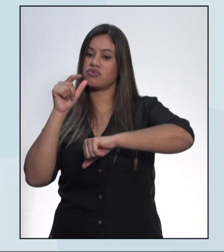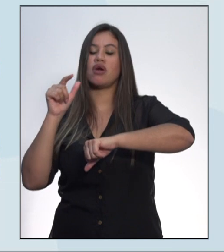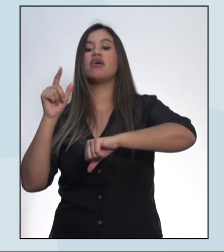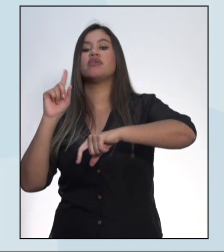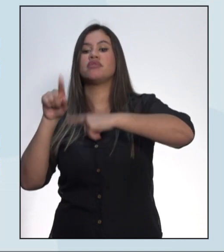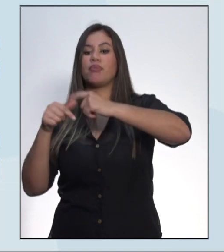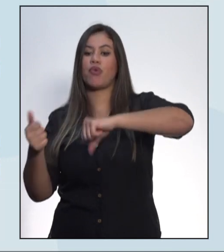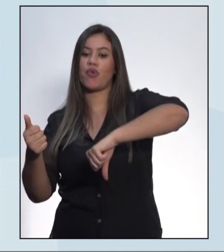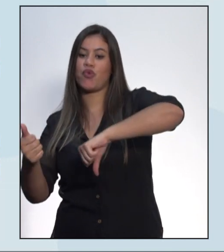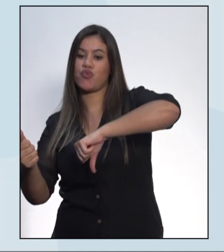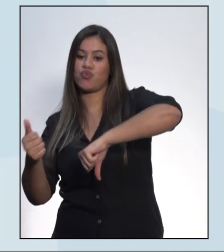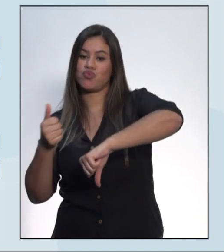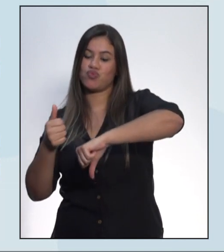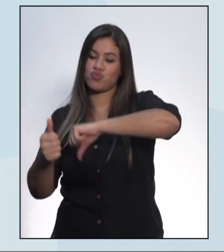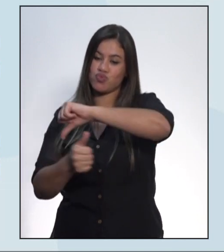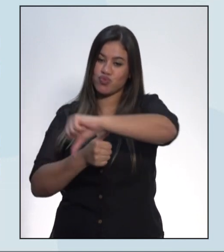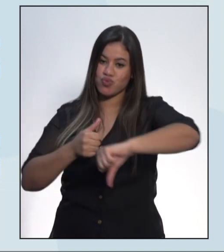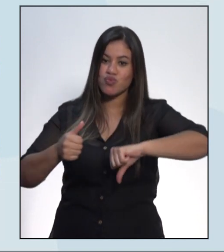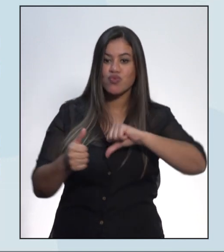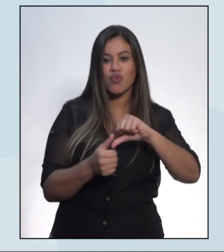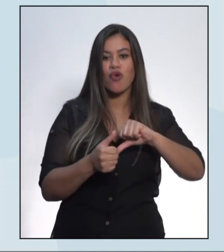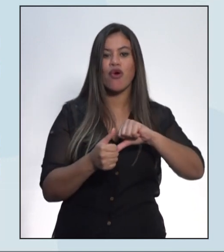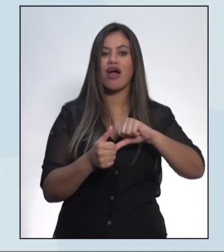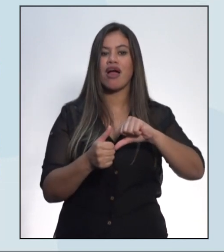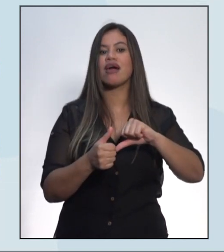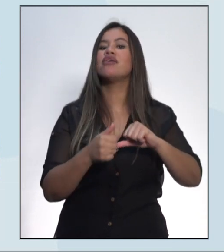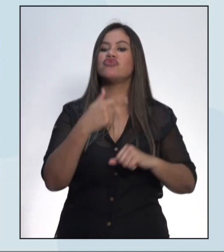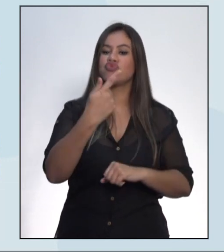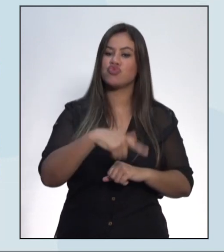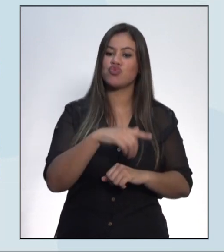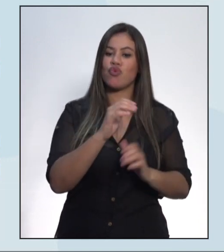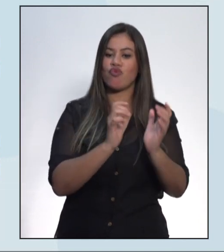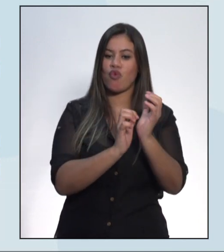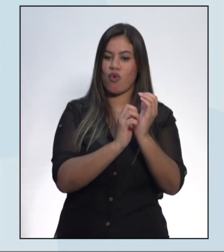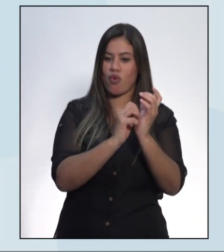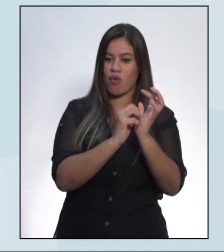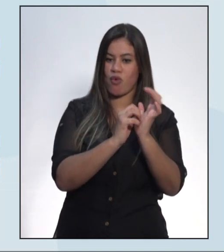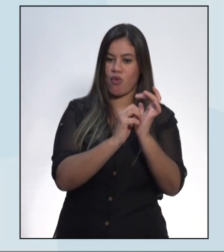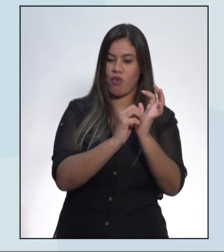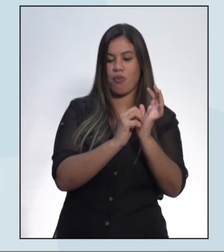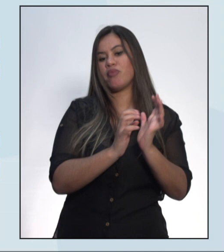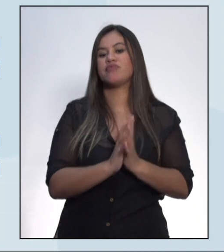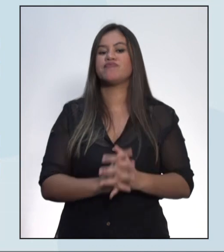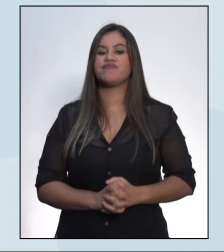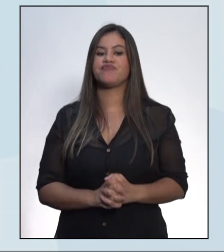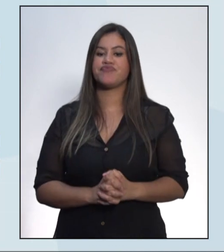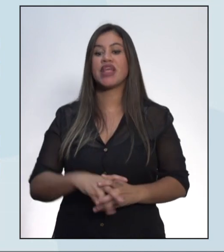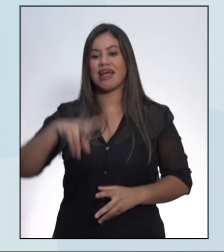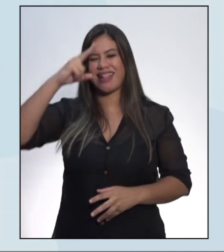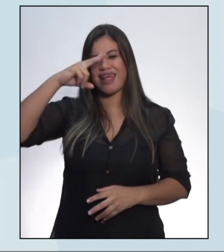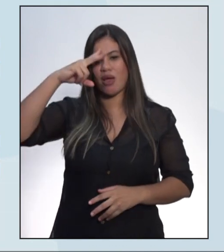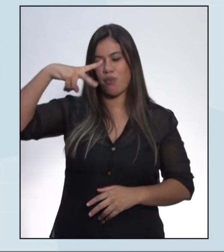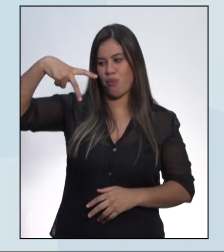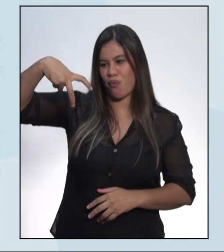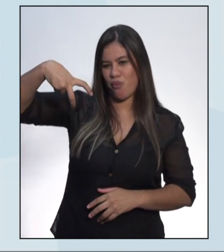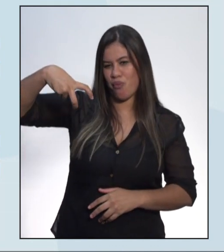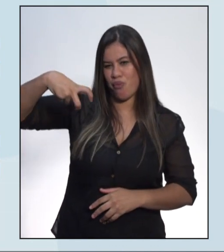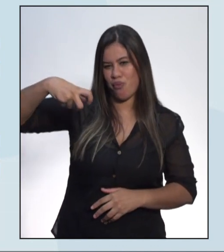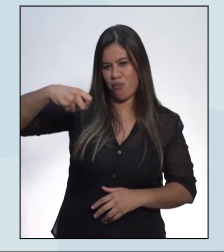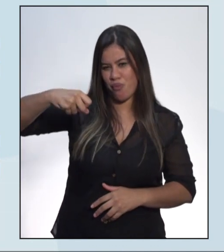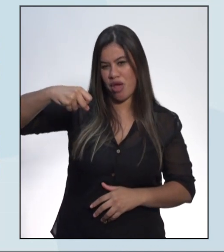reação reversível que está em equilíbrio. Quando o êmbolo da seringa foi apertado, a pressão aumentou